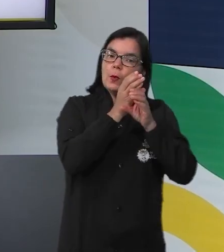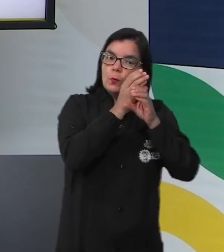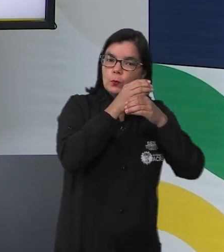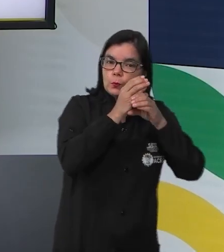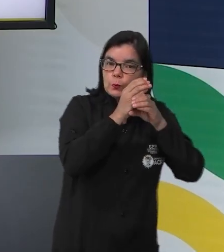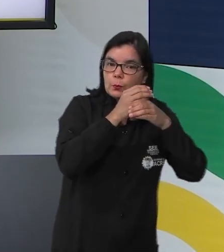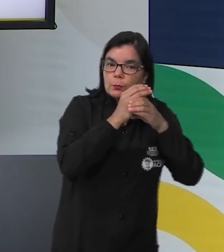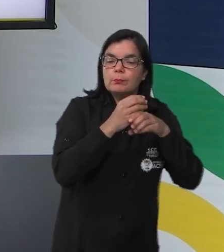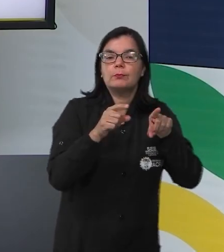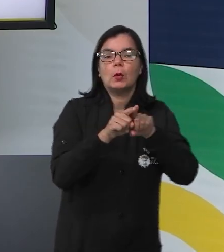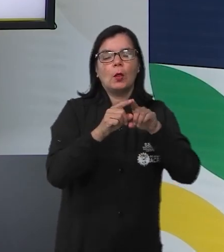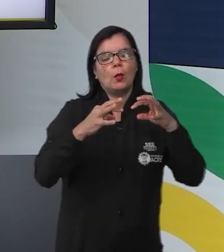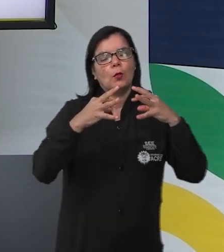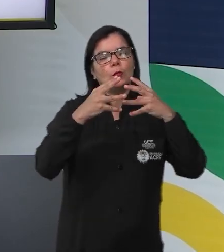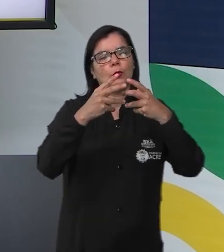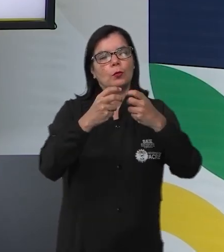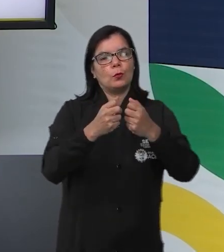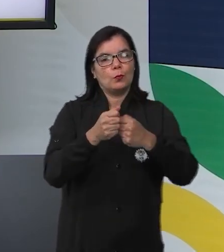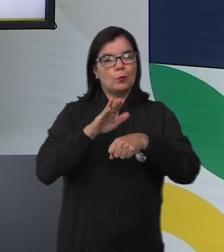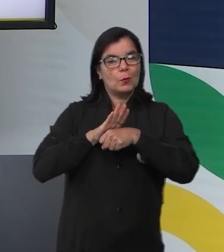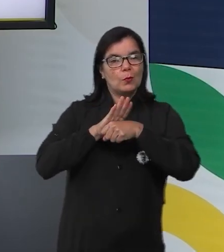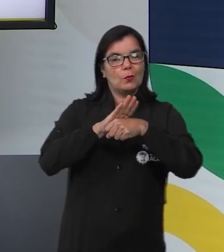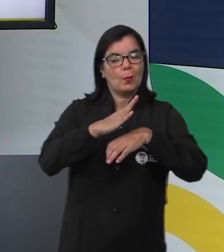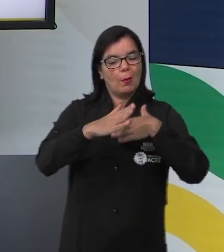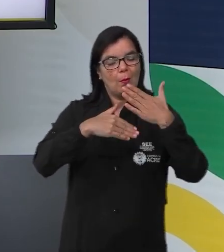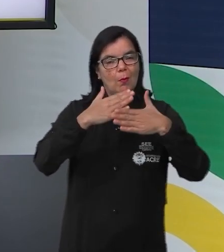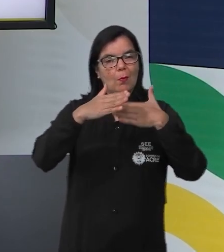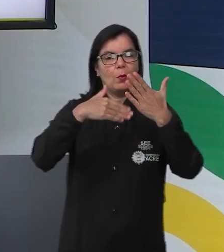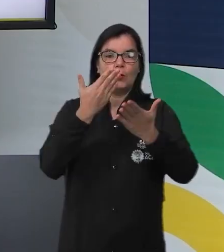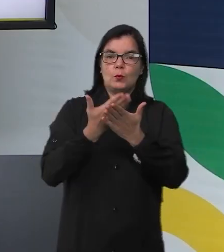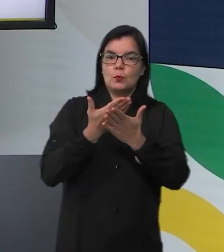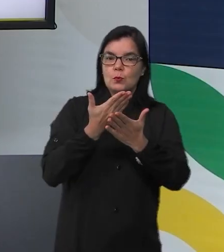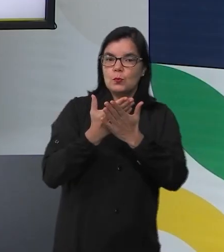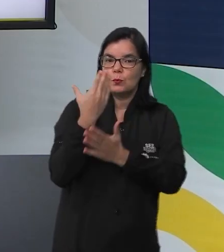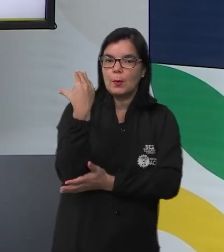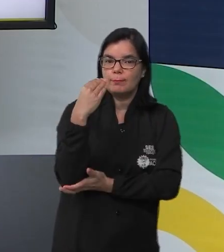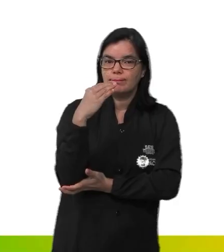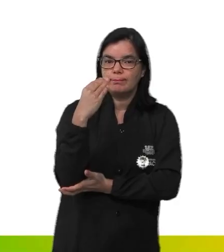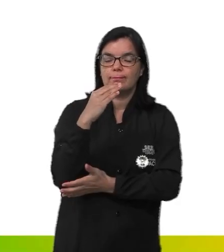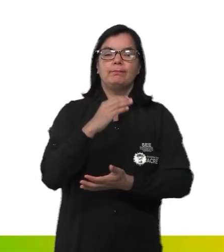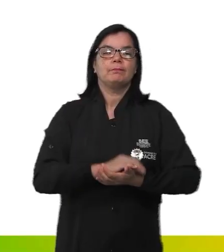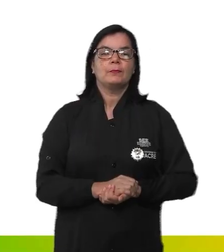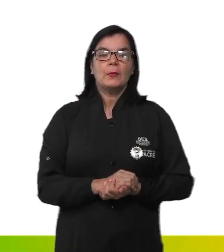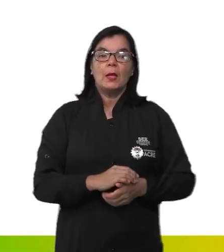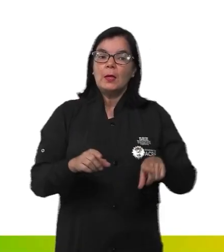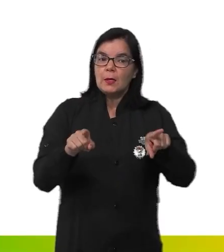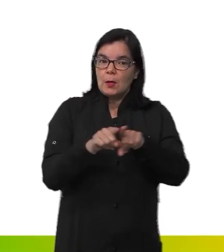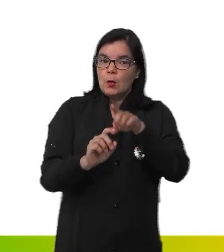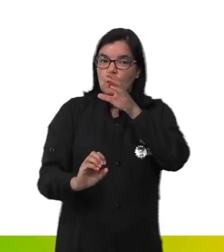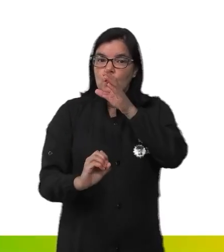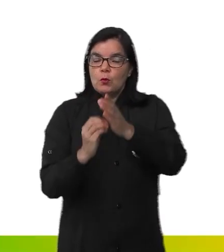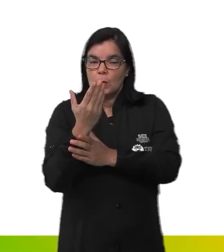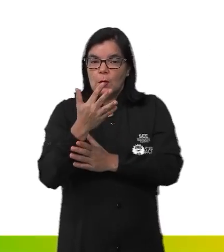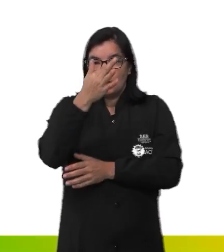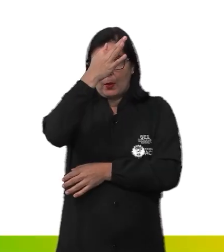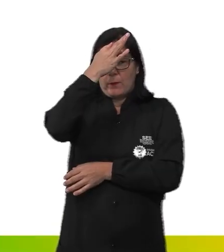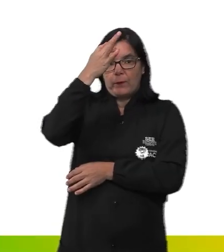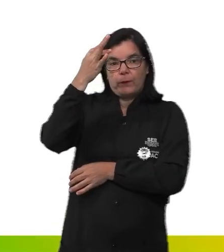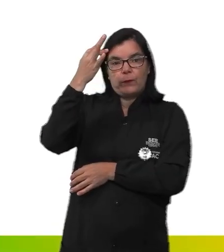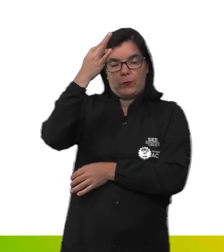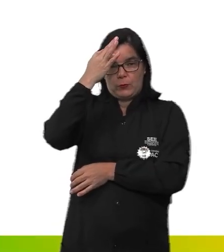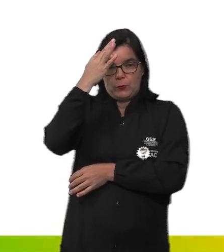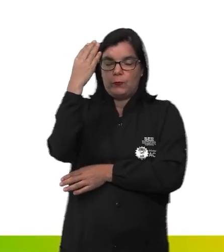laboratórios, tá? Todo esse aparato para desenvolver o estudo da ciência, tá? E aqui também tivemos o surgimento